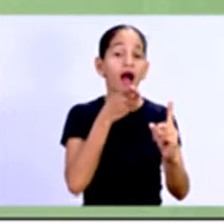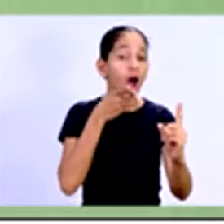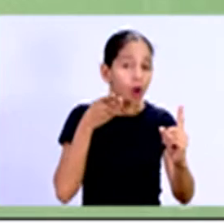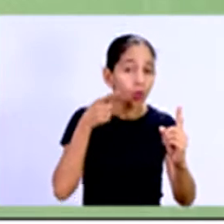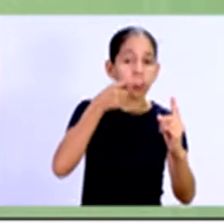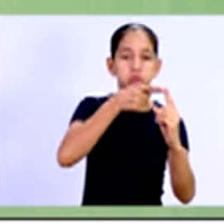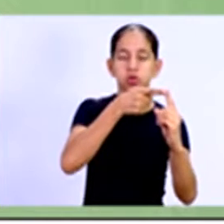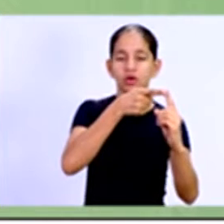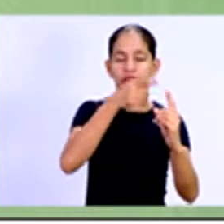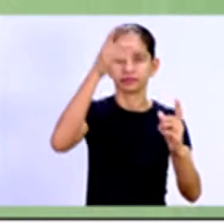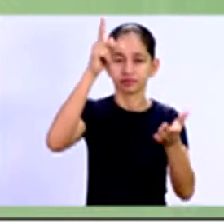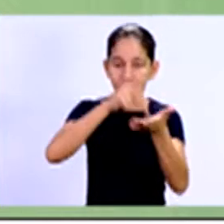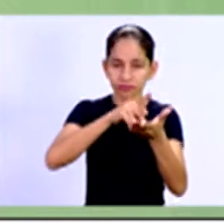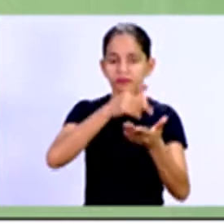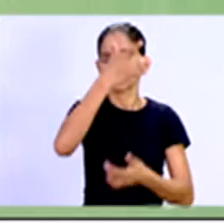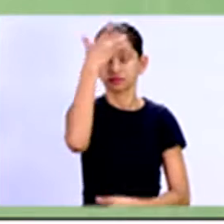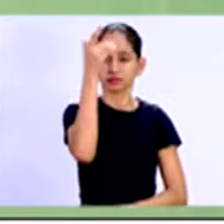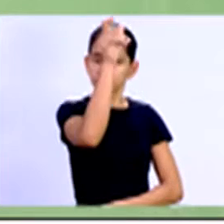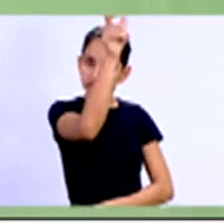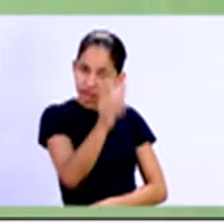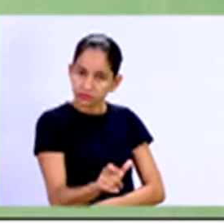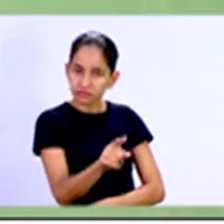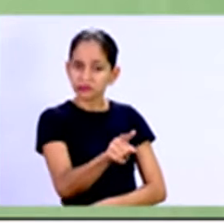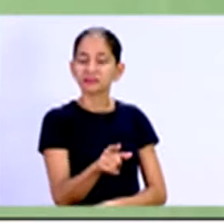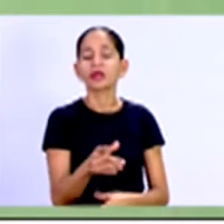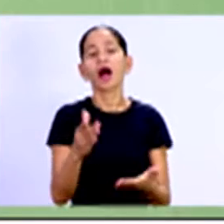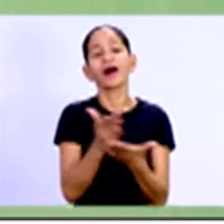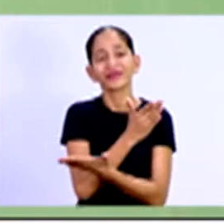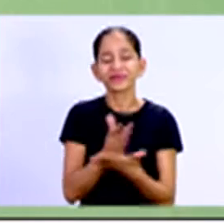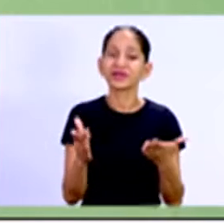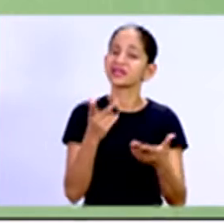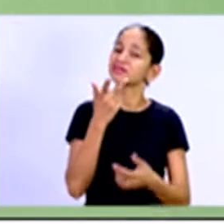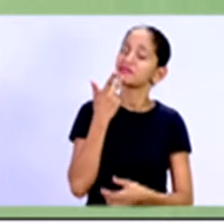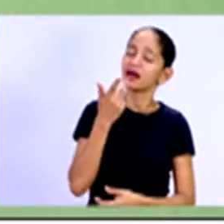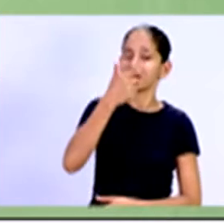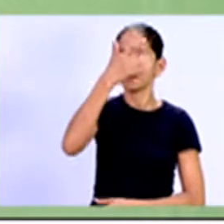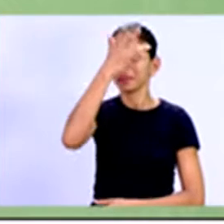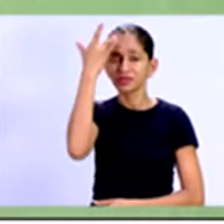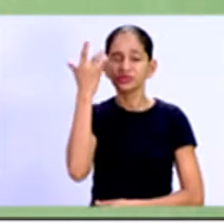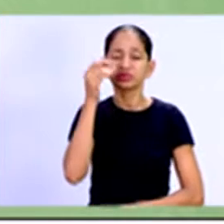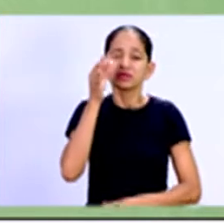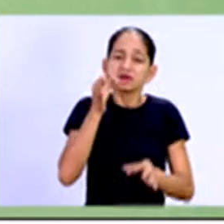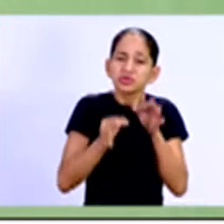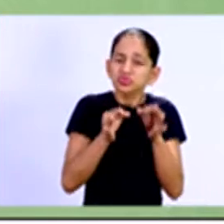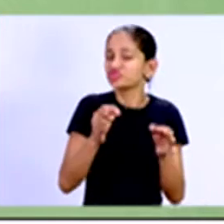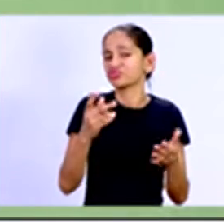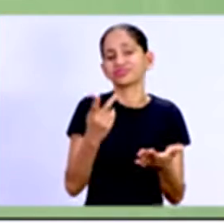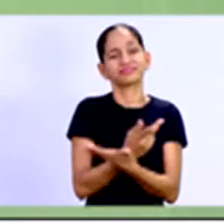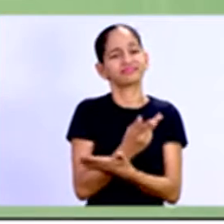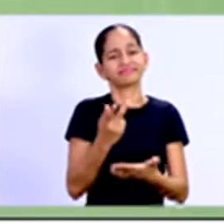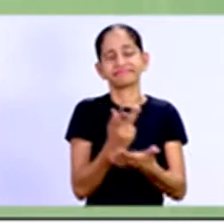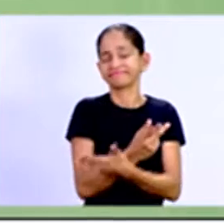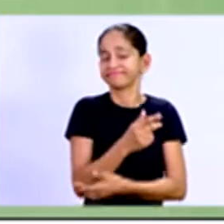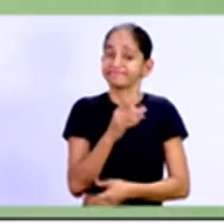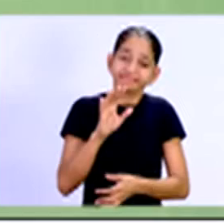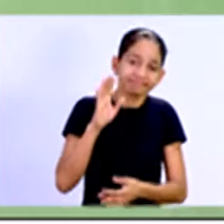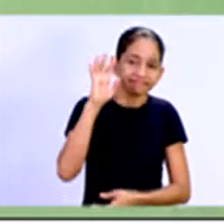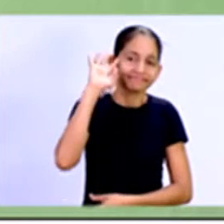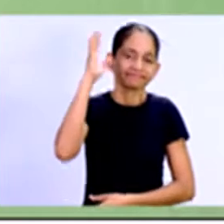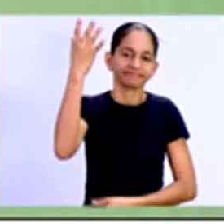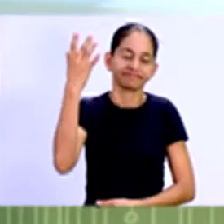eles aparecem, na maioria das vezes, como injustos e precisam ser mudados. Então, nesse